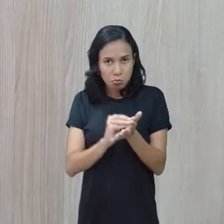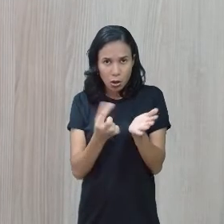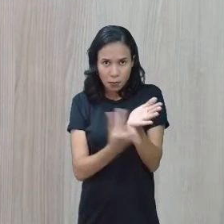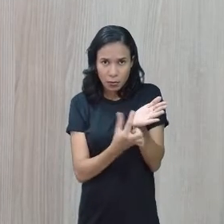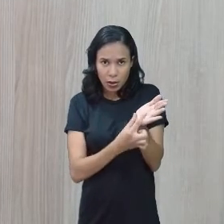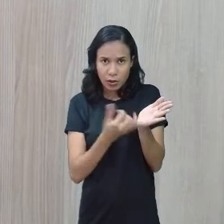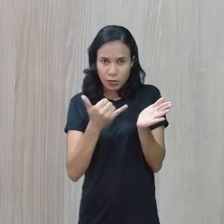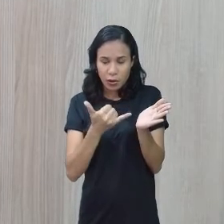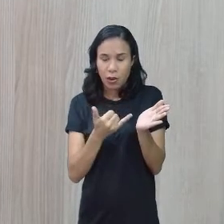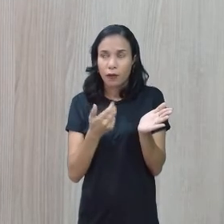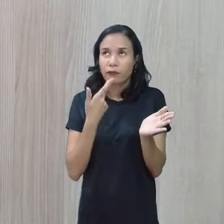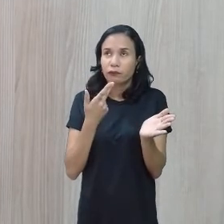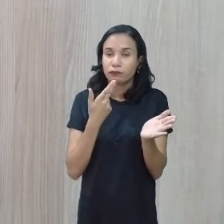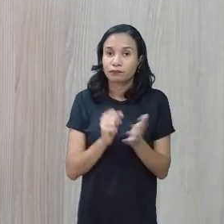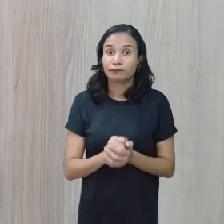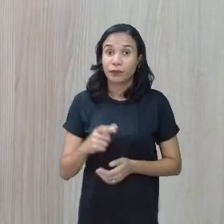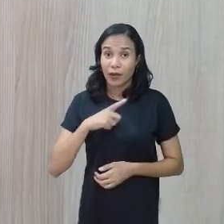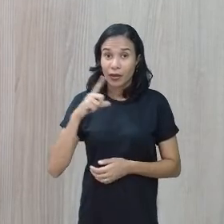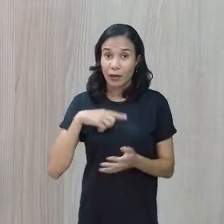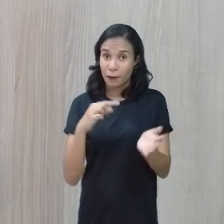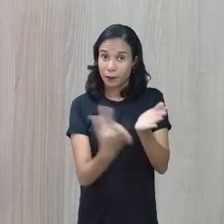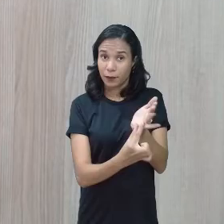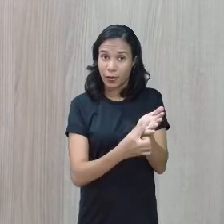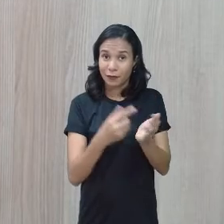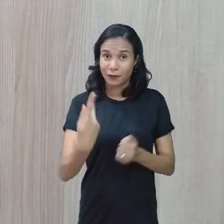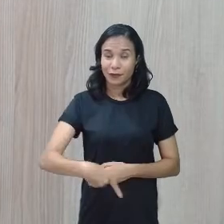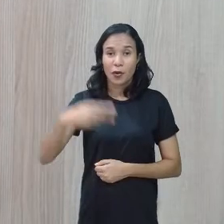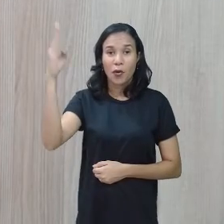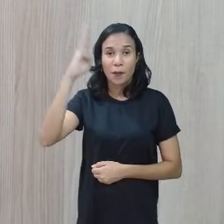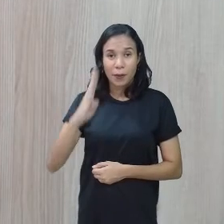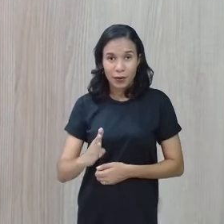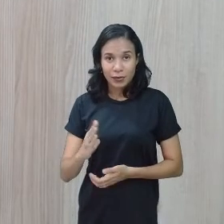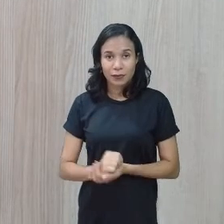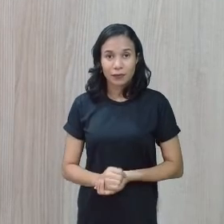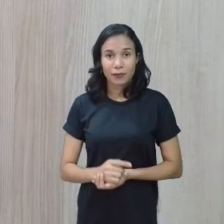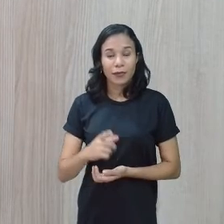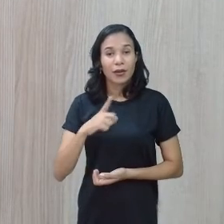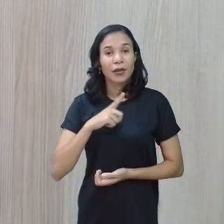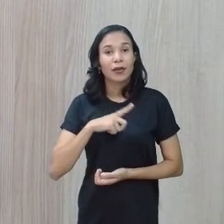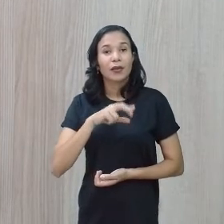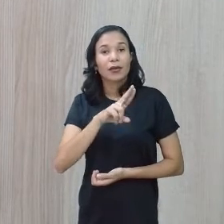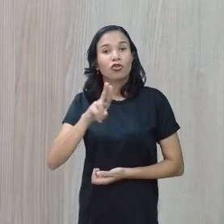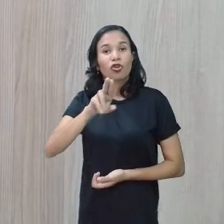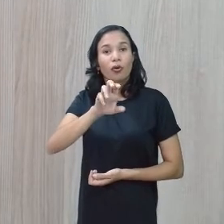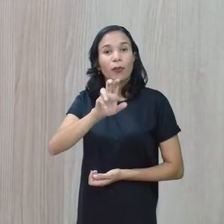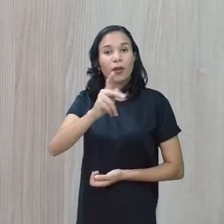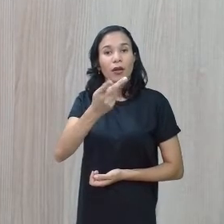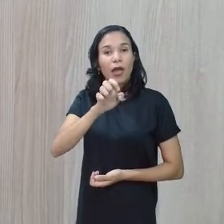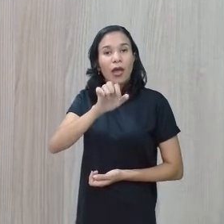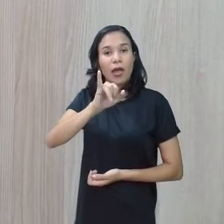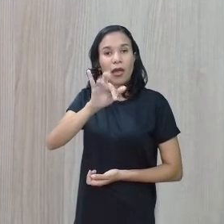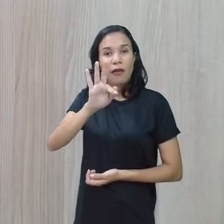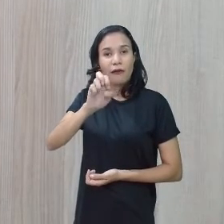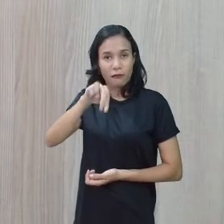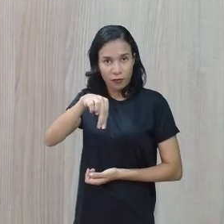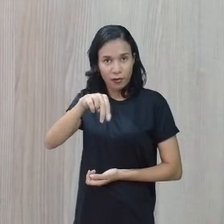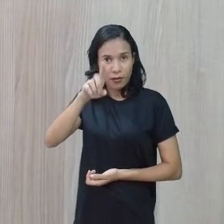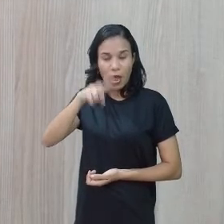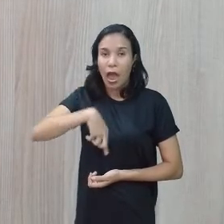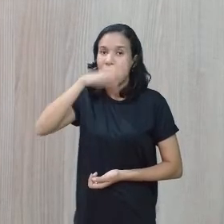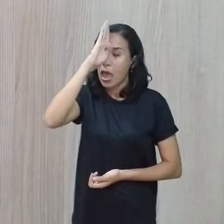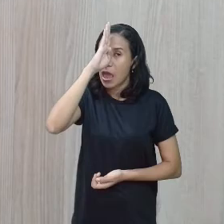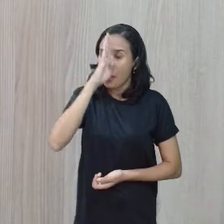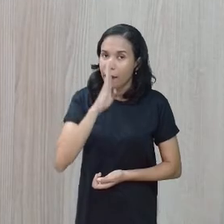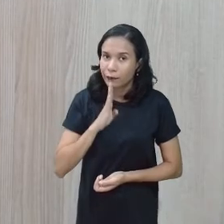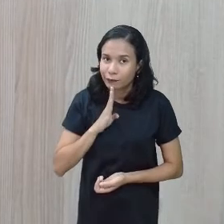coisa para você. Tem um aplicativo que é brasileiro, foi batizado como EIFEI, tá? Que é simples, é